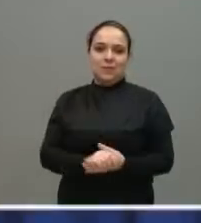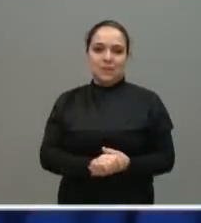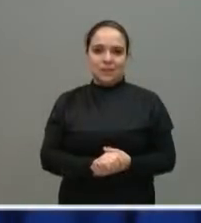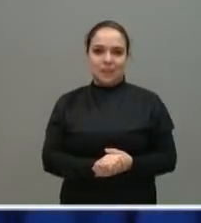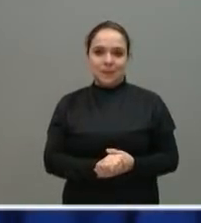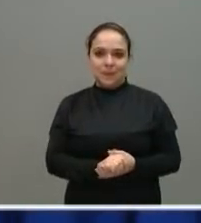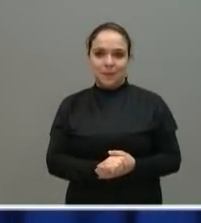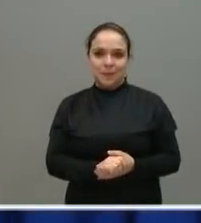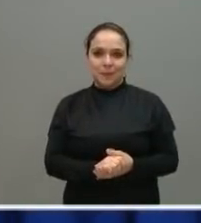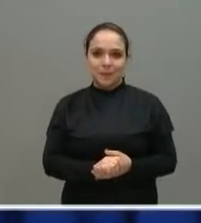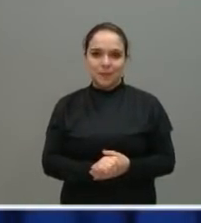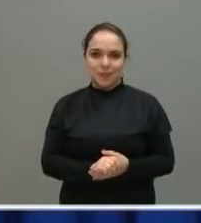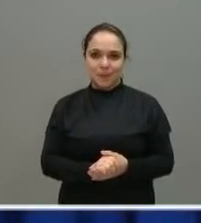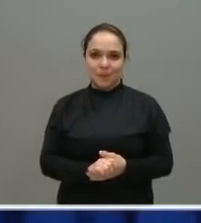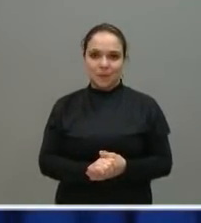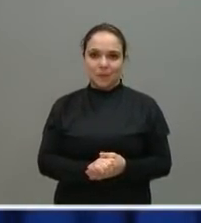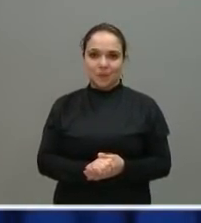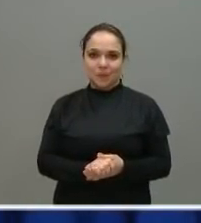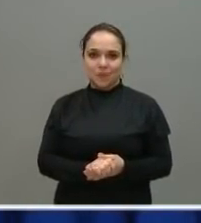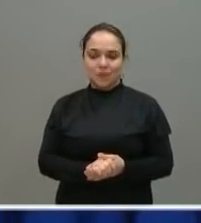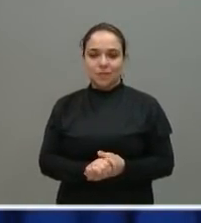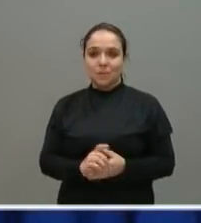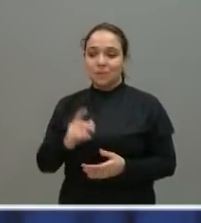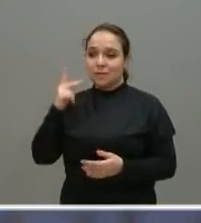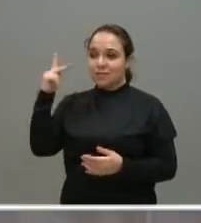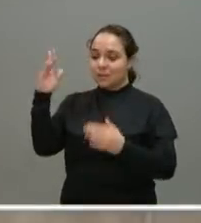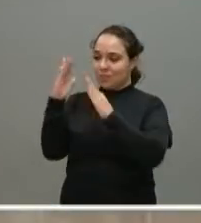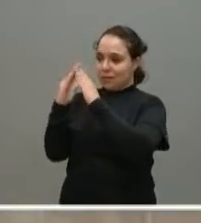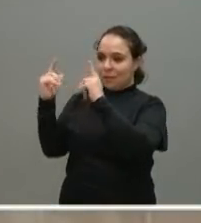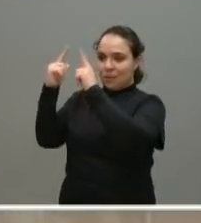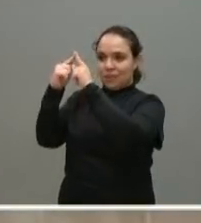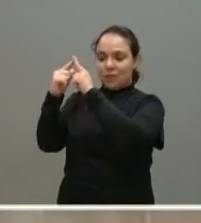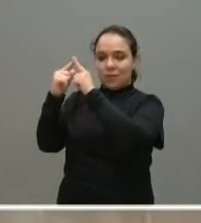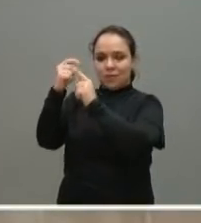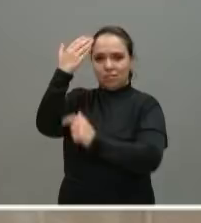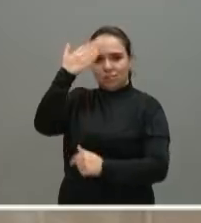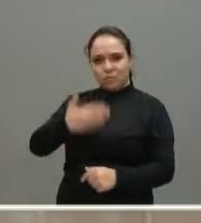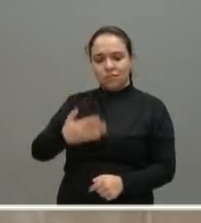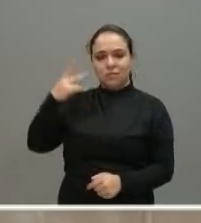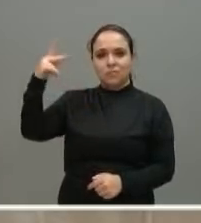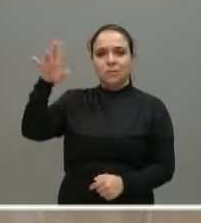Jesus, no coração da igreja serei o amor.